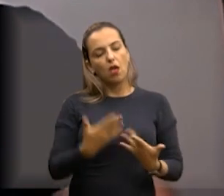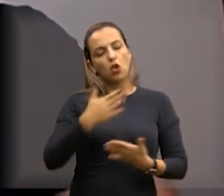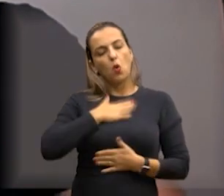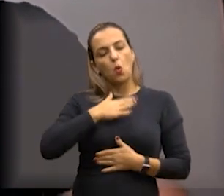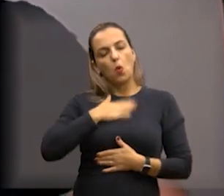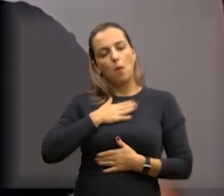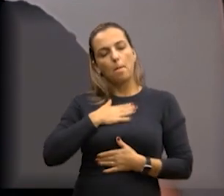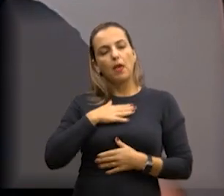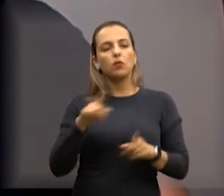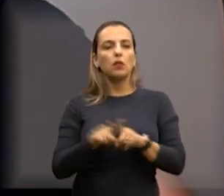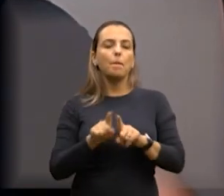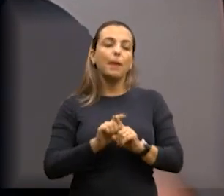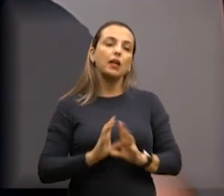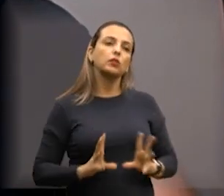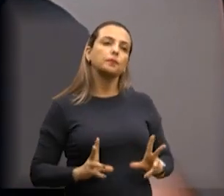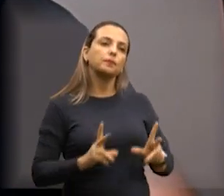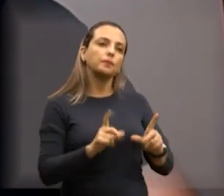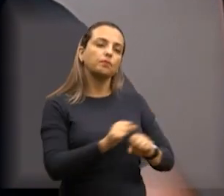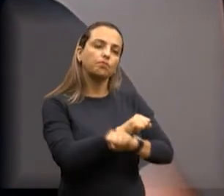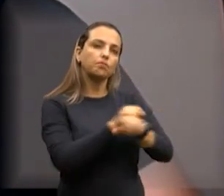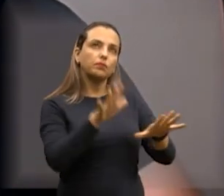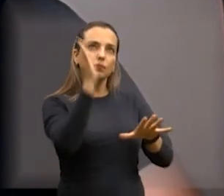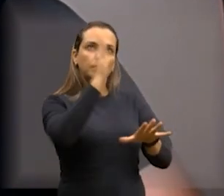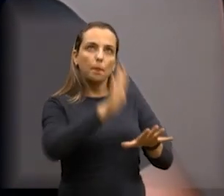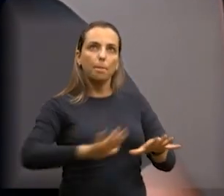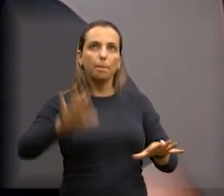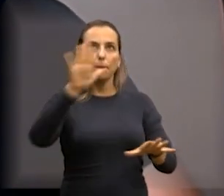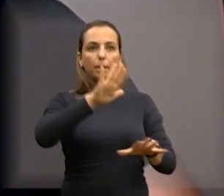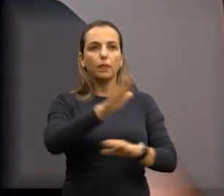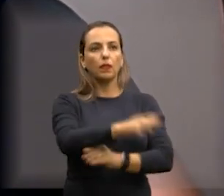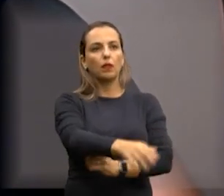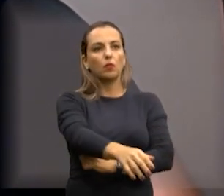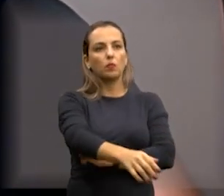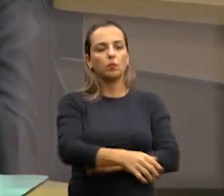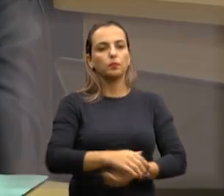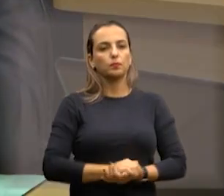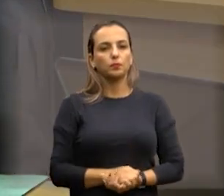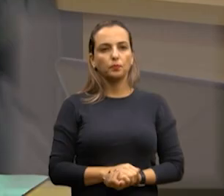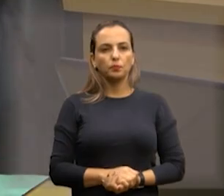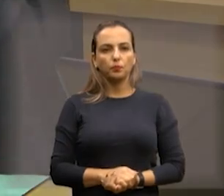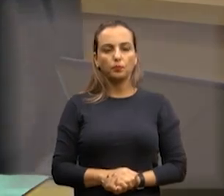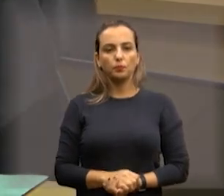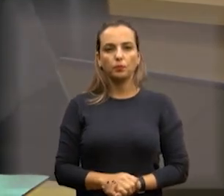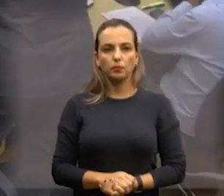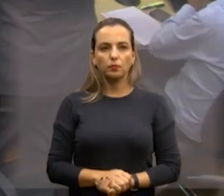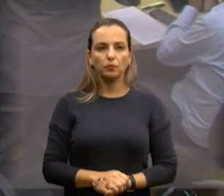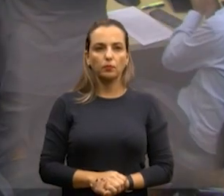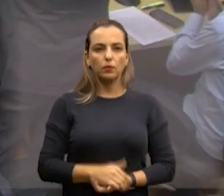situação, bem como todos aqueles espalhados Brasil afora. Muito obrigado.